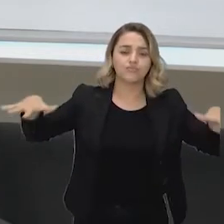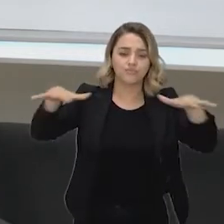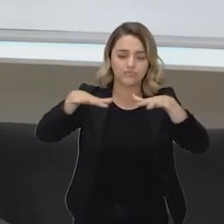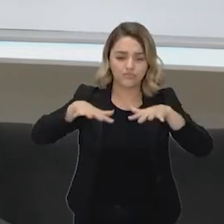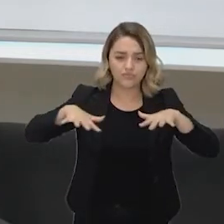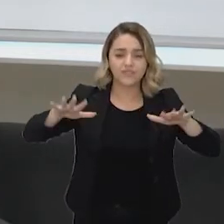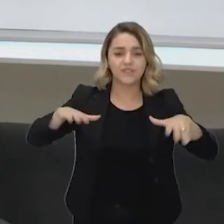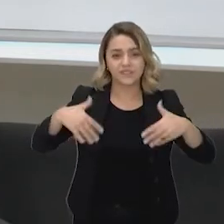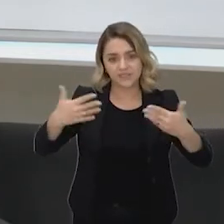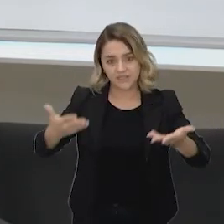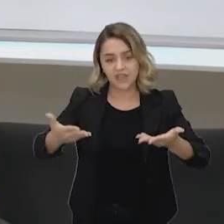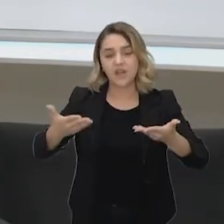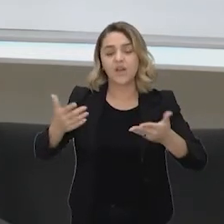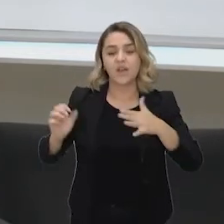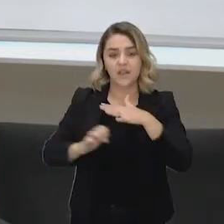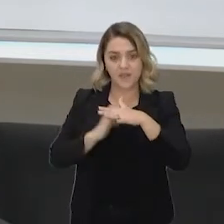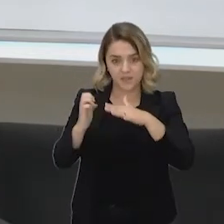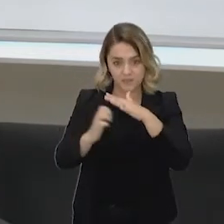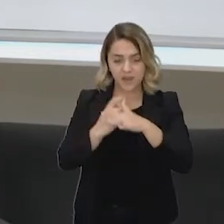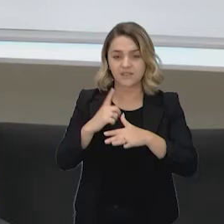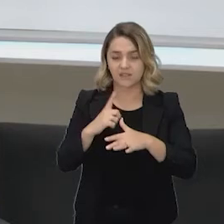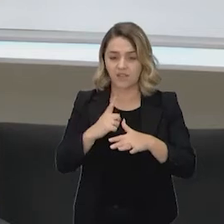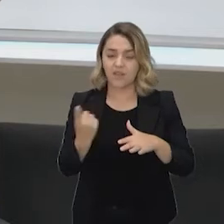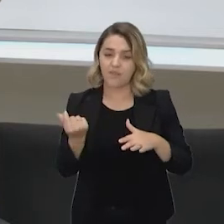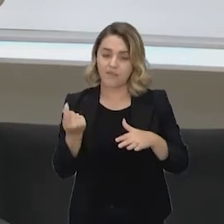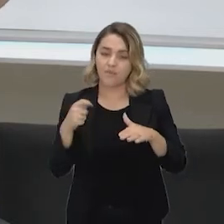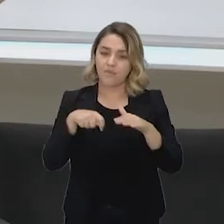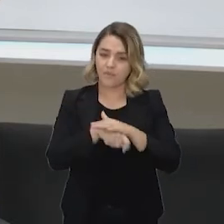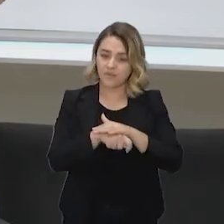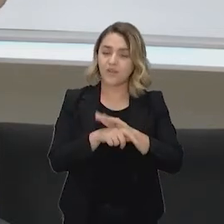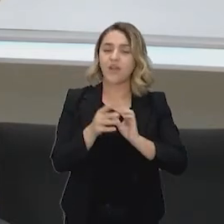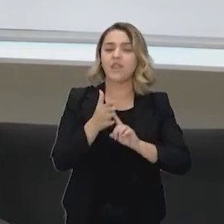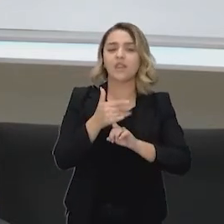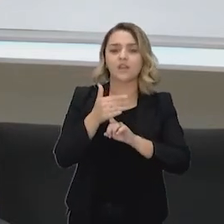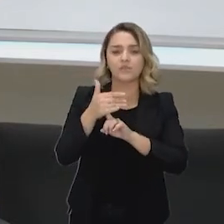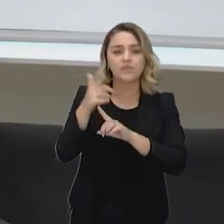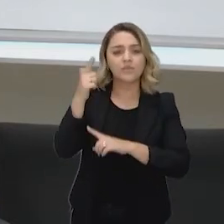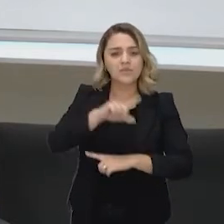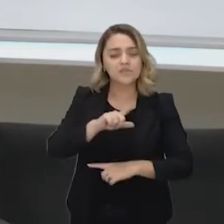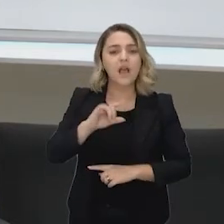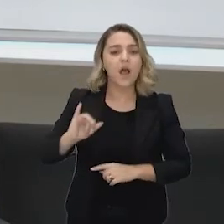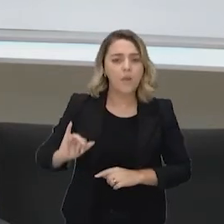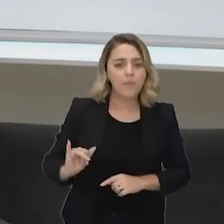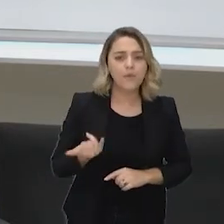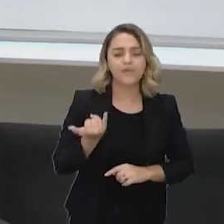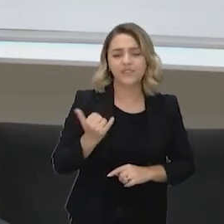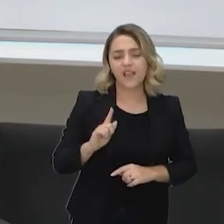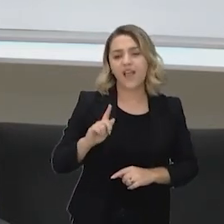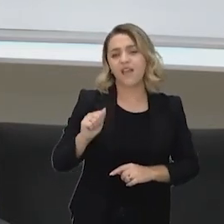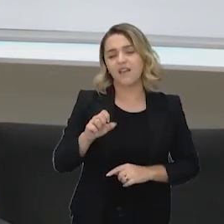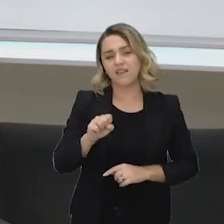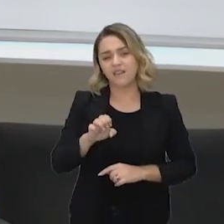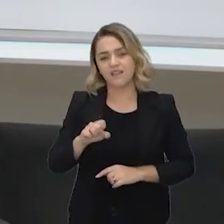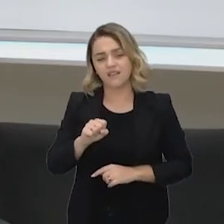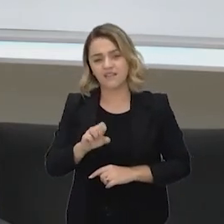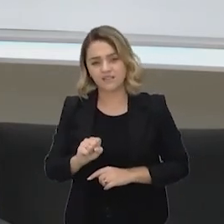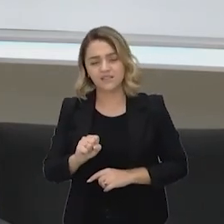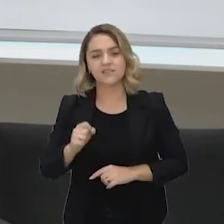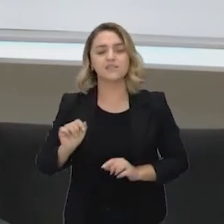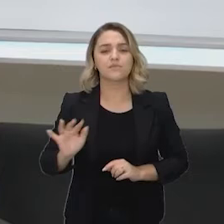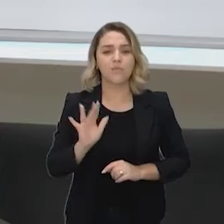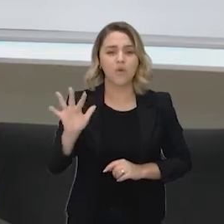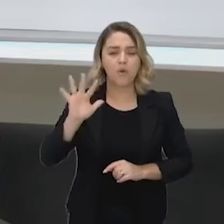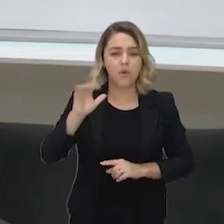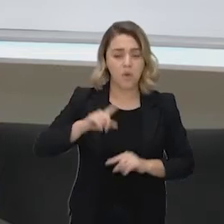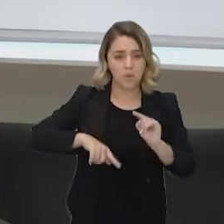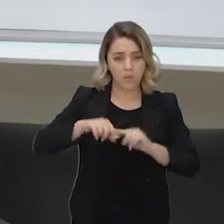empresas elas têm investido muito em tecnologia para poder aproveitar esses gases, aproveitar os subprodutos, né, ter uma